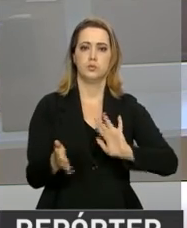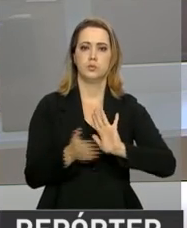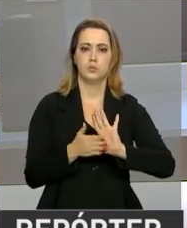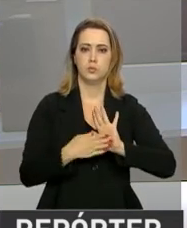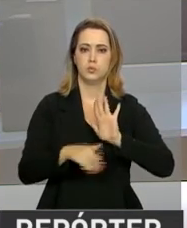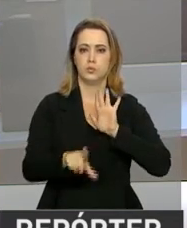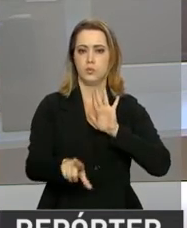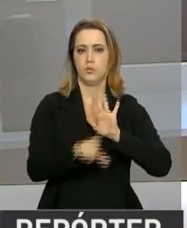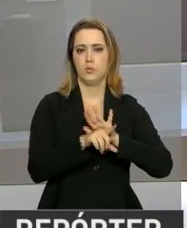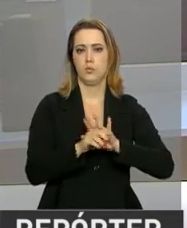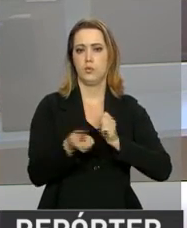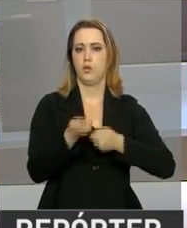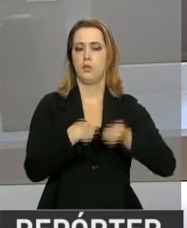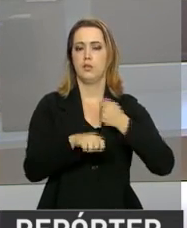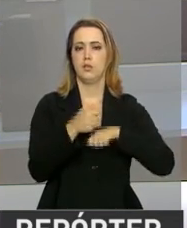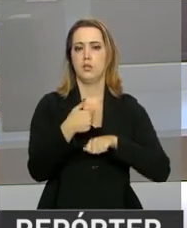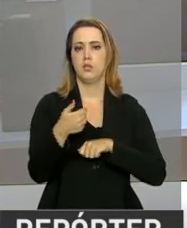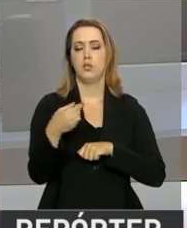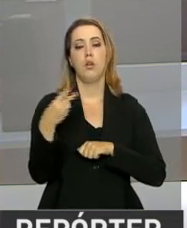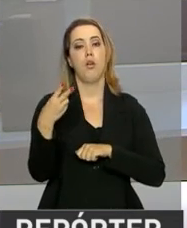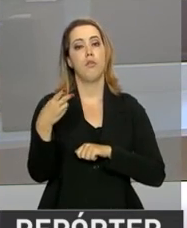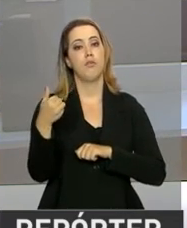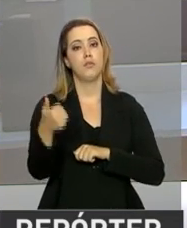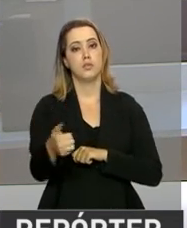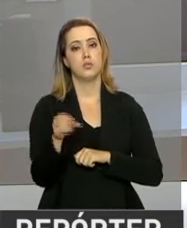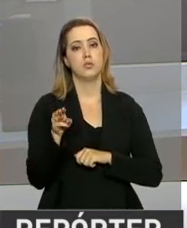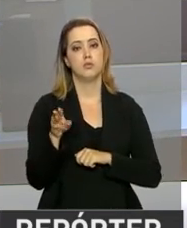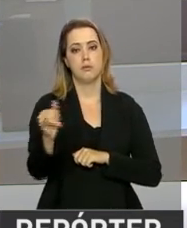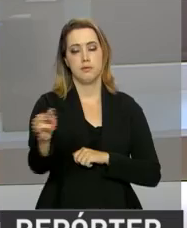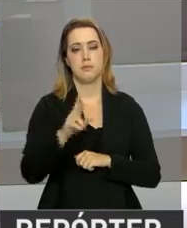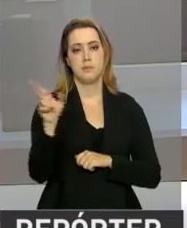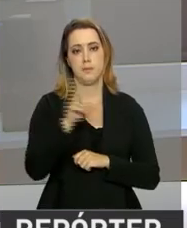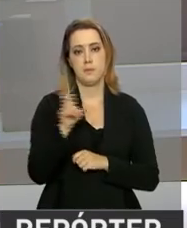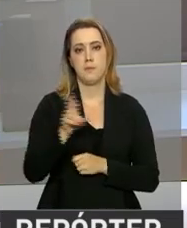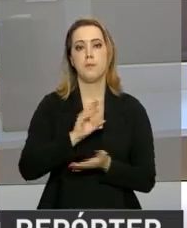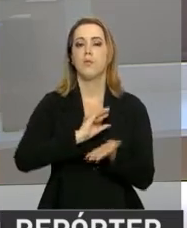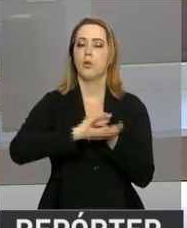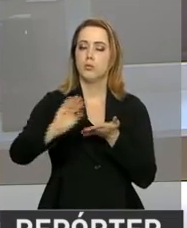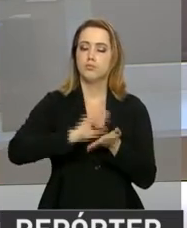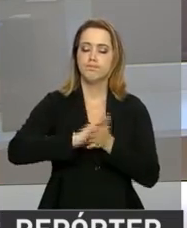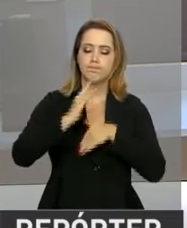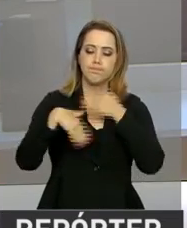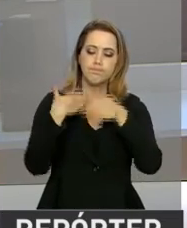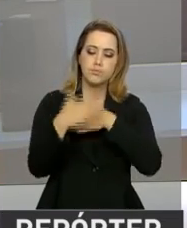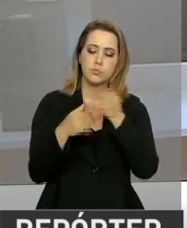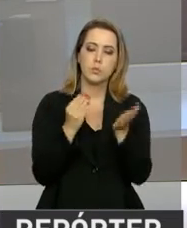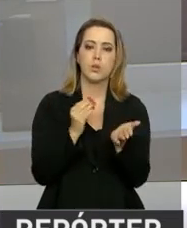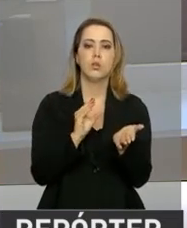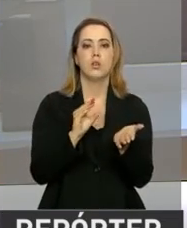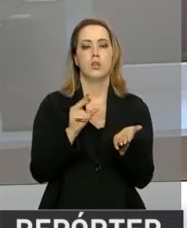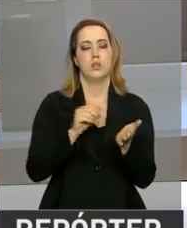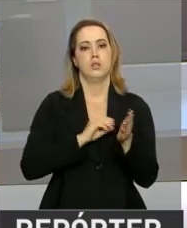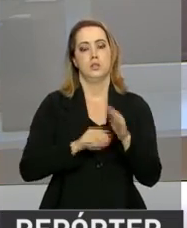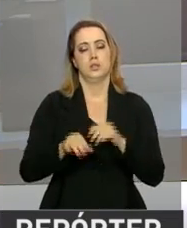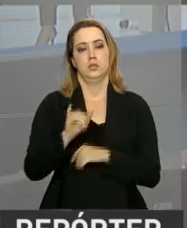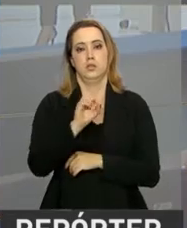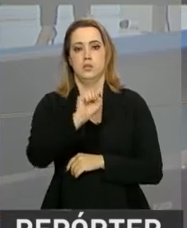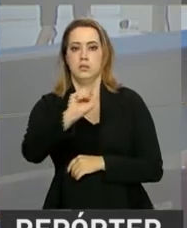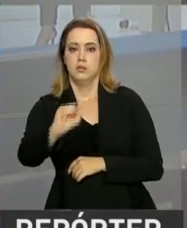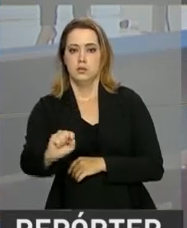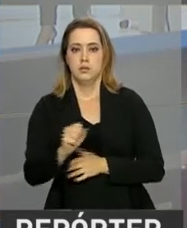orçamentária que reserva 20 1 bilhões de reais para garantir a continuidade dos financiamentos estudantis